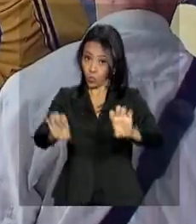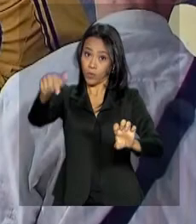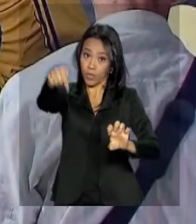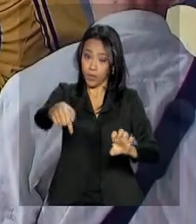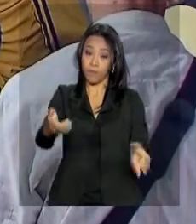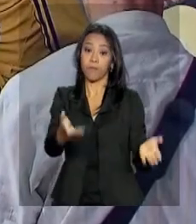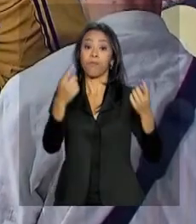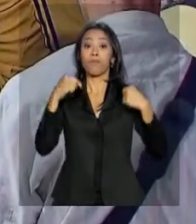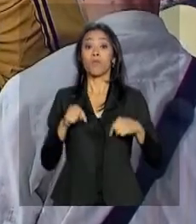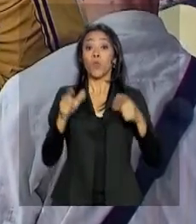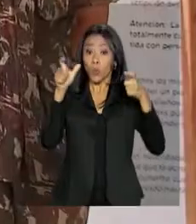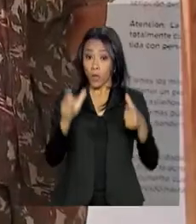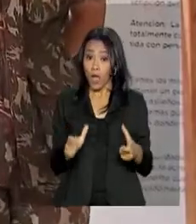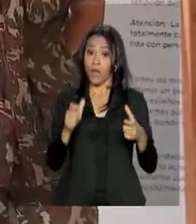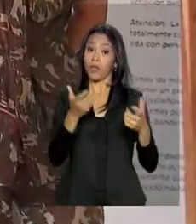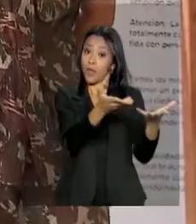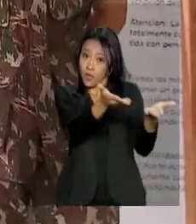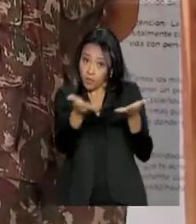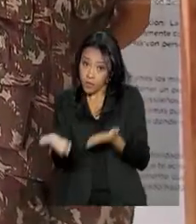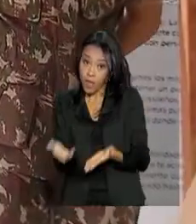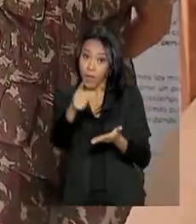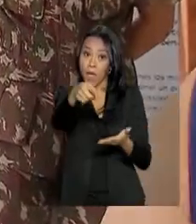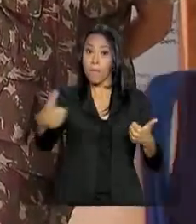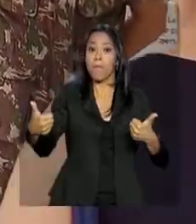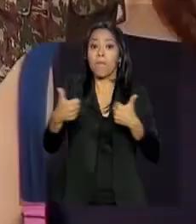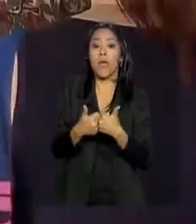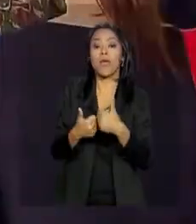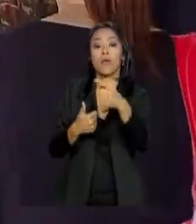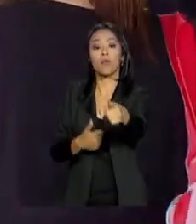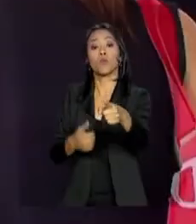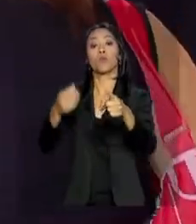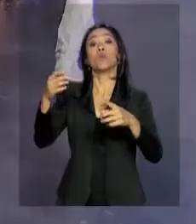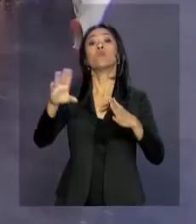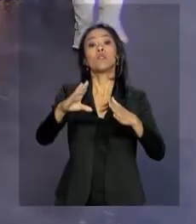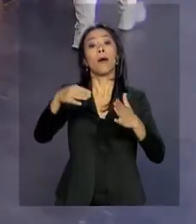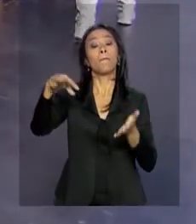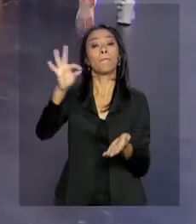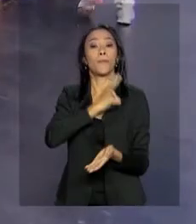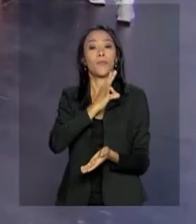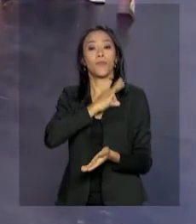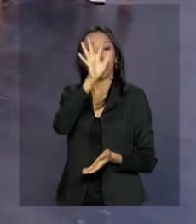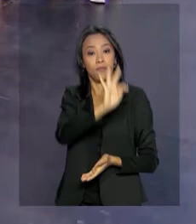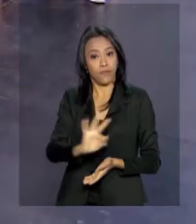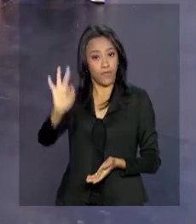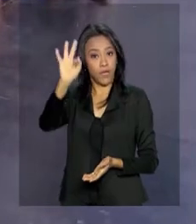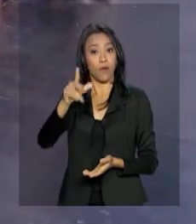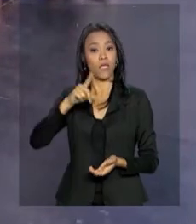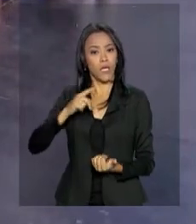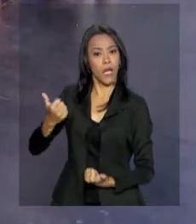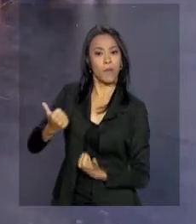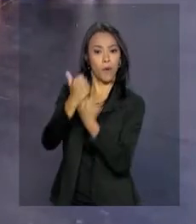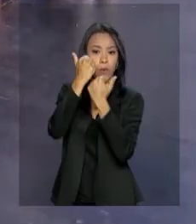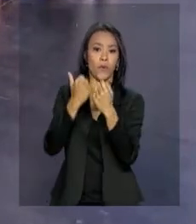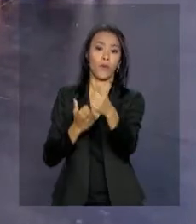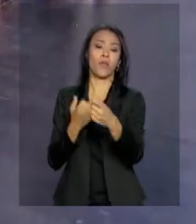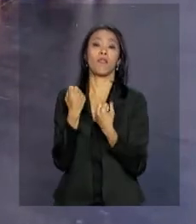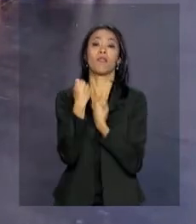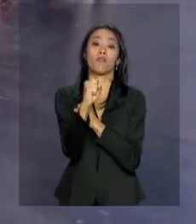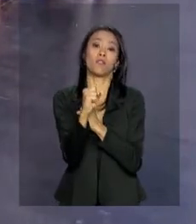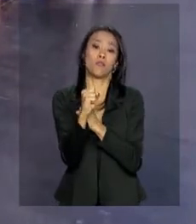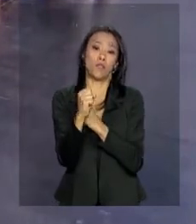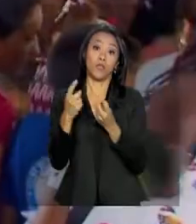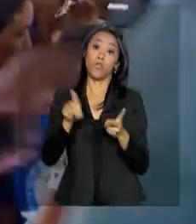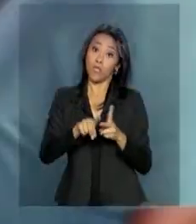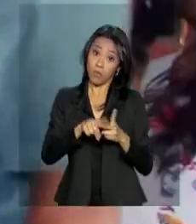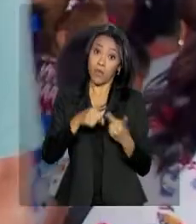os migrantes em Pacaraima fica ao lado do posto de fronteira da Polícia Federal e conta com equipes da Defensoria Pública e do Conselho